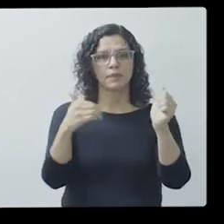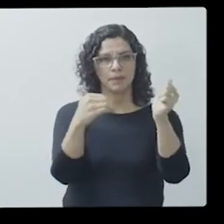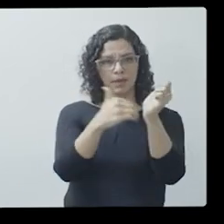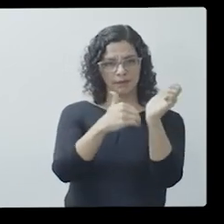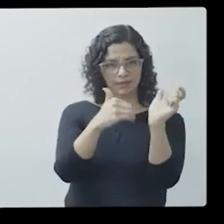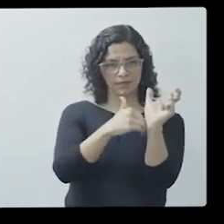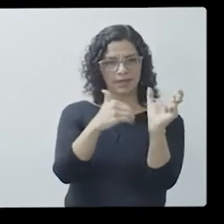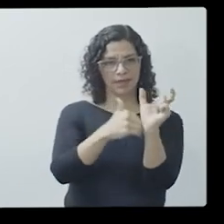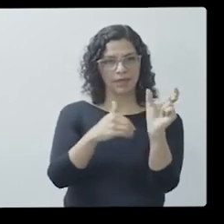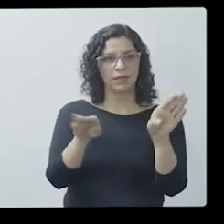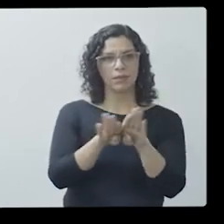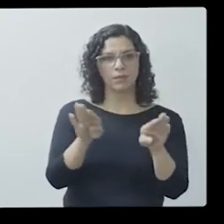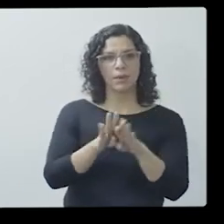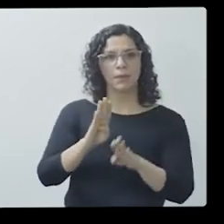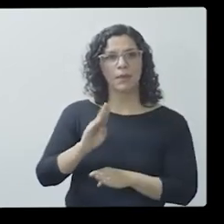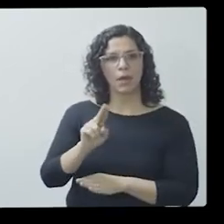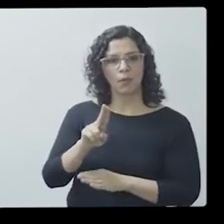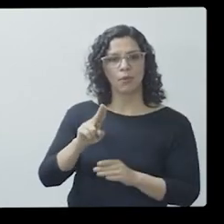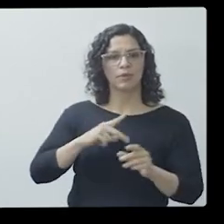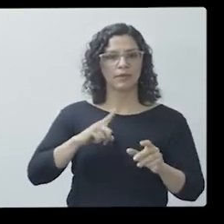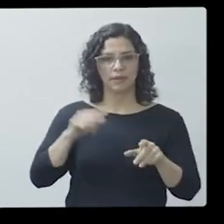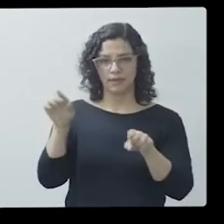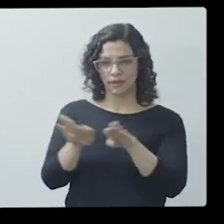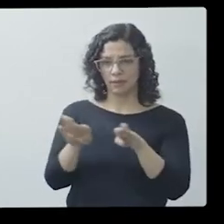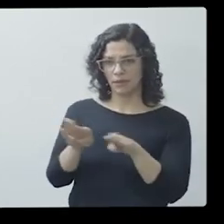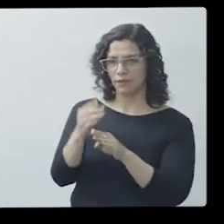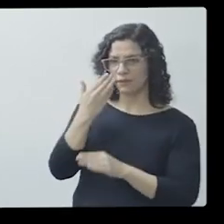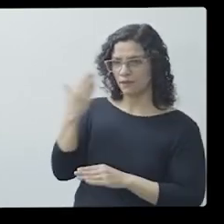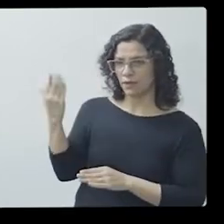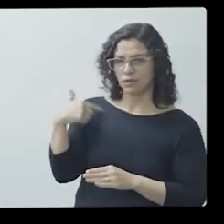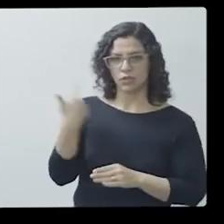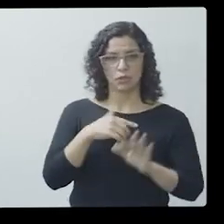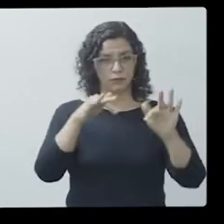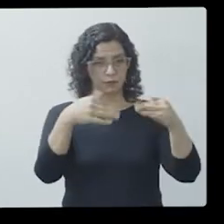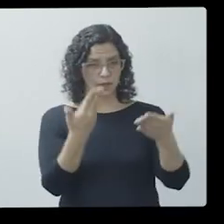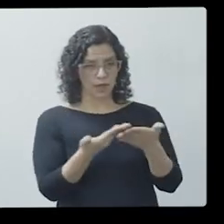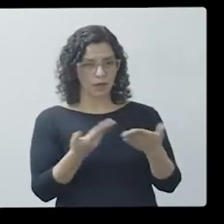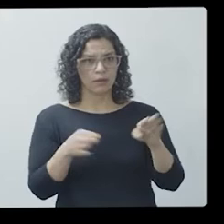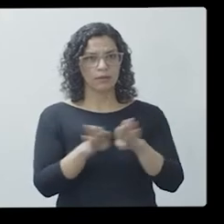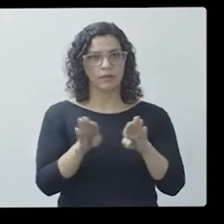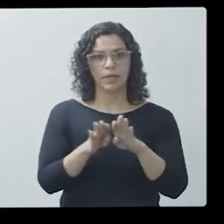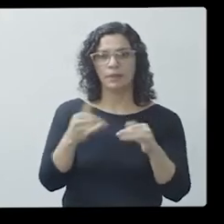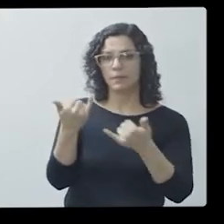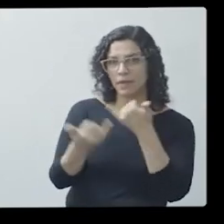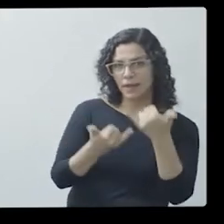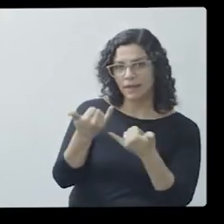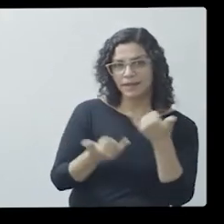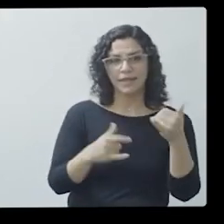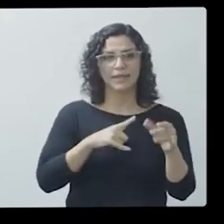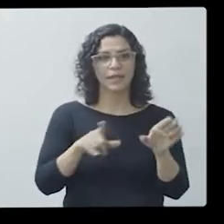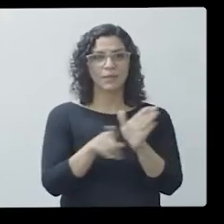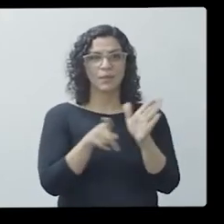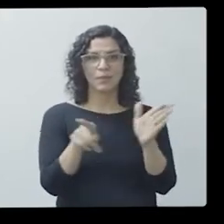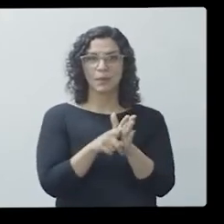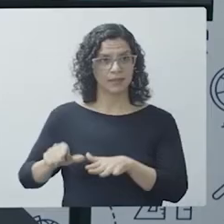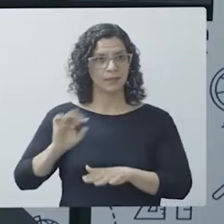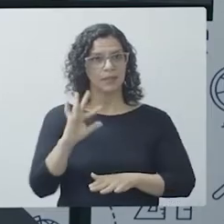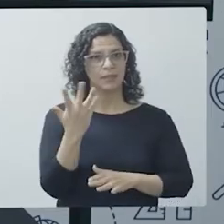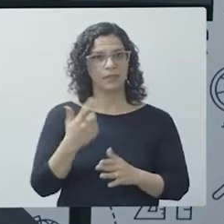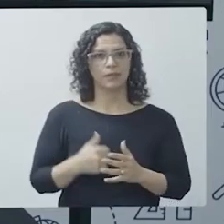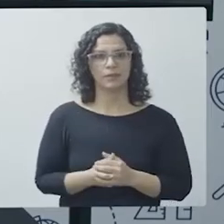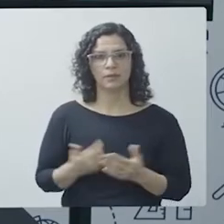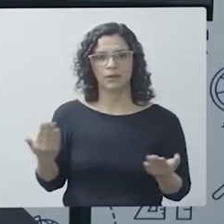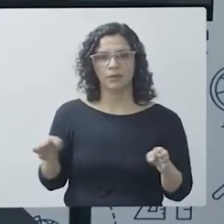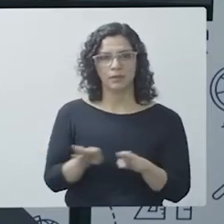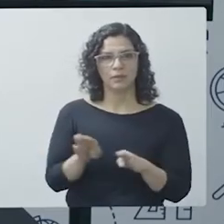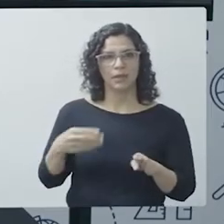secreta que estava no baú das palavras. No fim da aula, fizemos um jogo de bingo emocionante. E